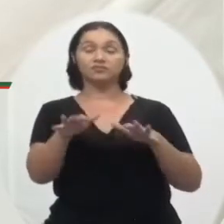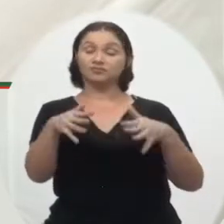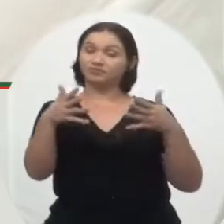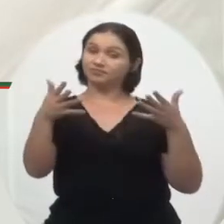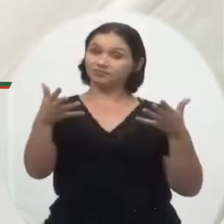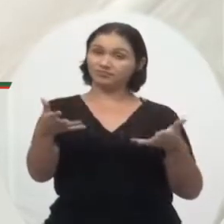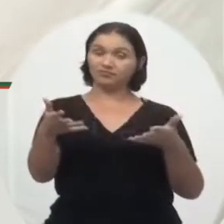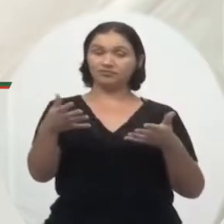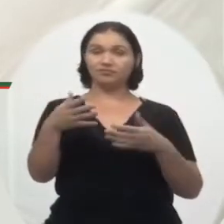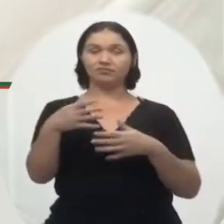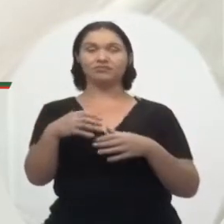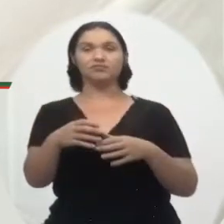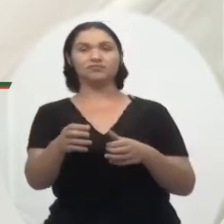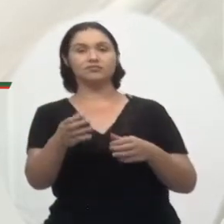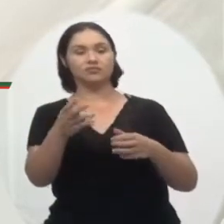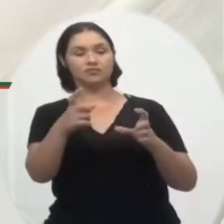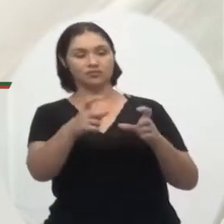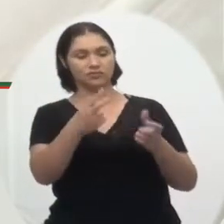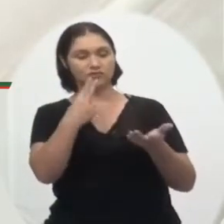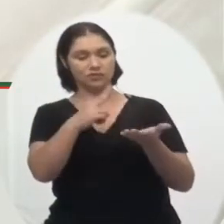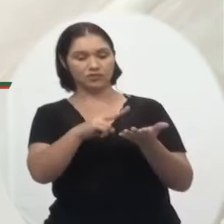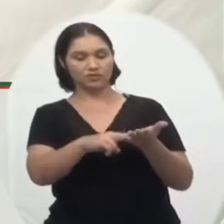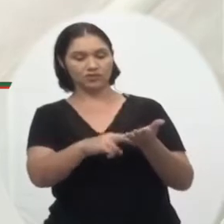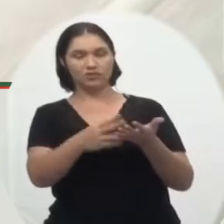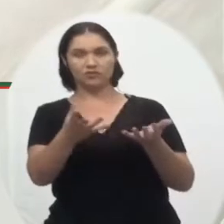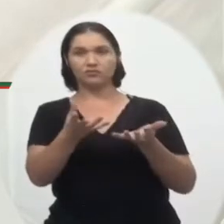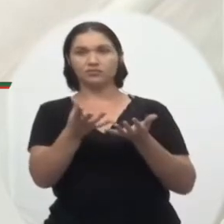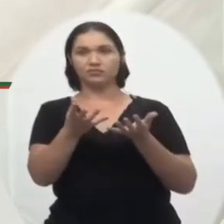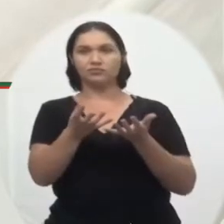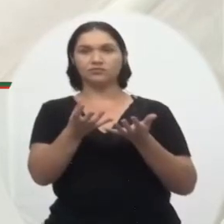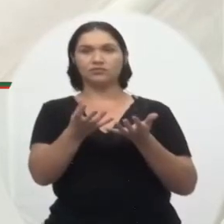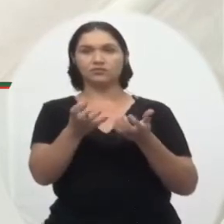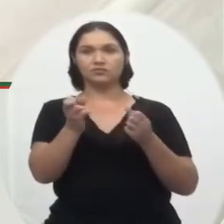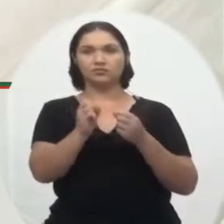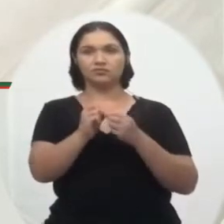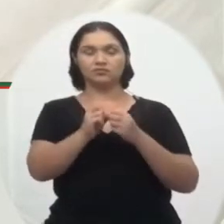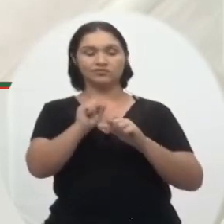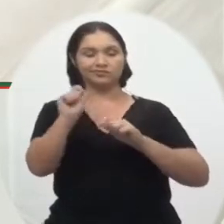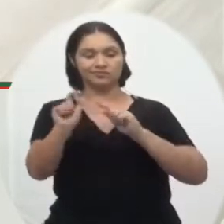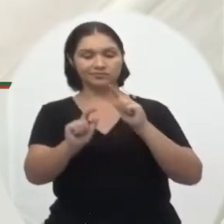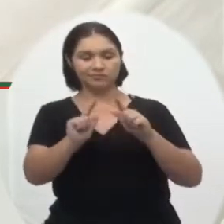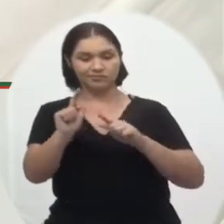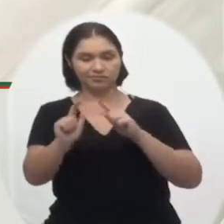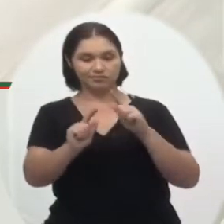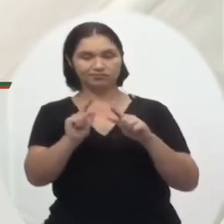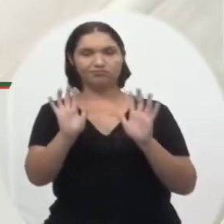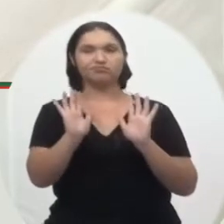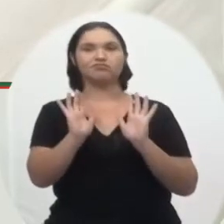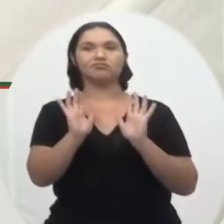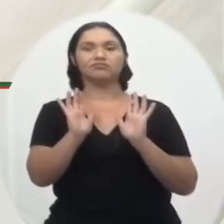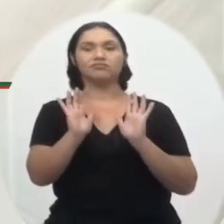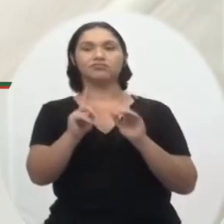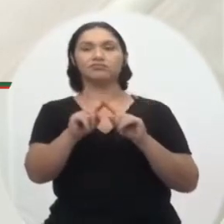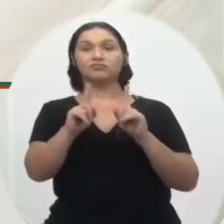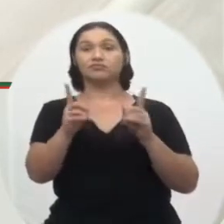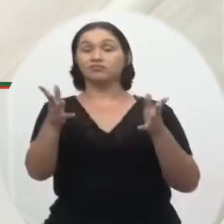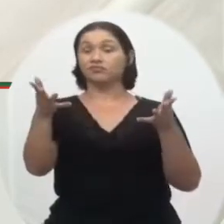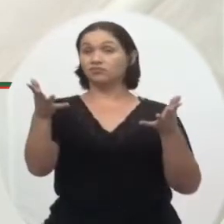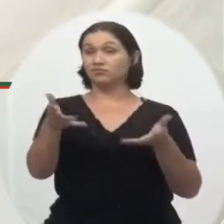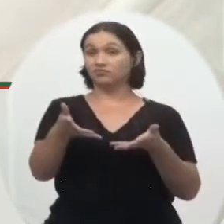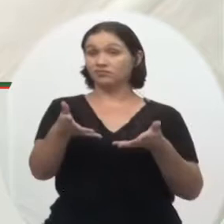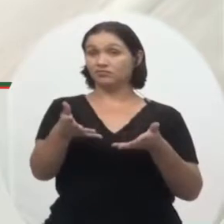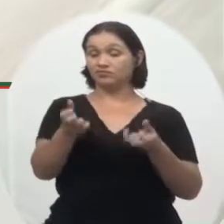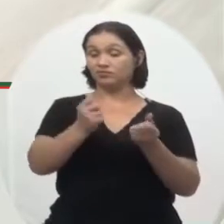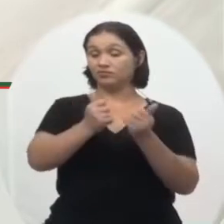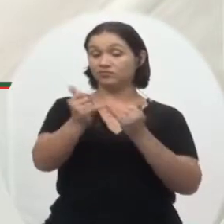modo a produzir distorções, certamente eu não me sentiria confortável de estar aqui. Mas, se a exemplo de outros grandes